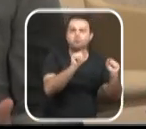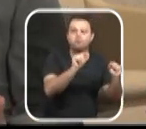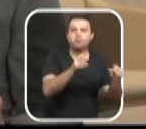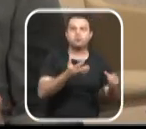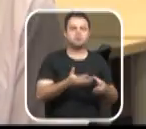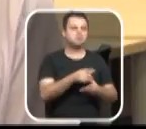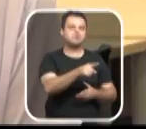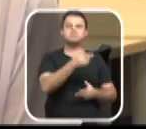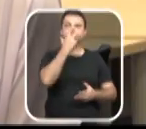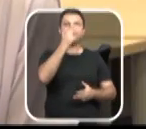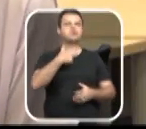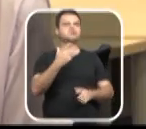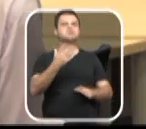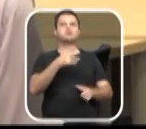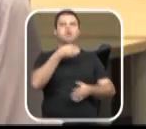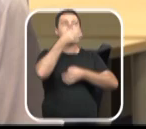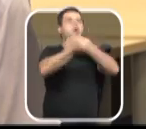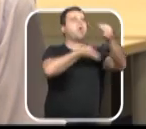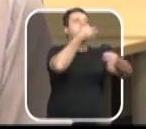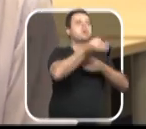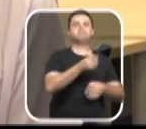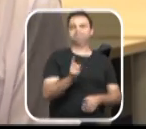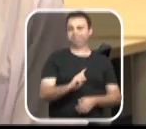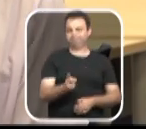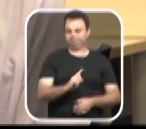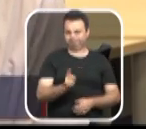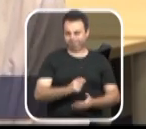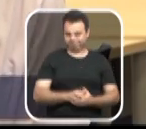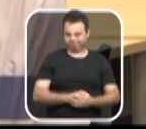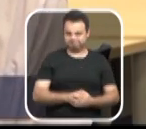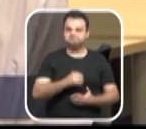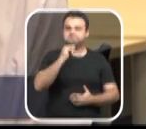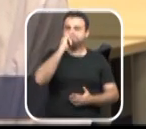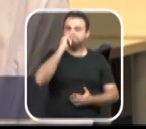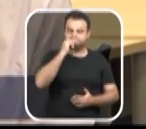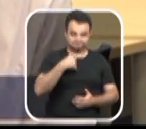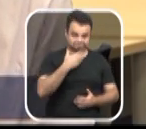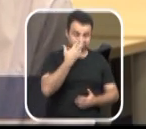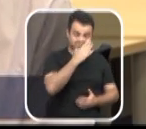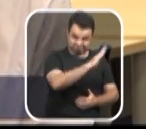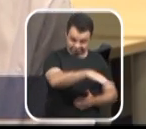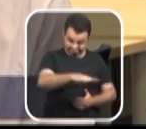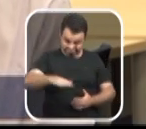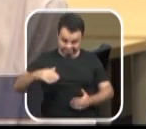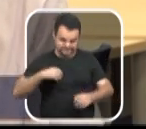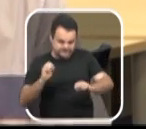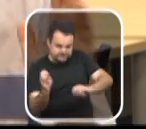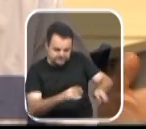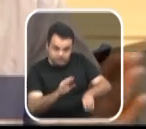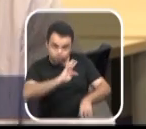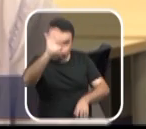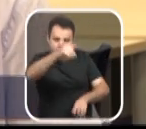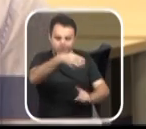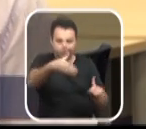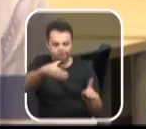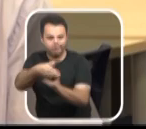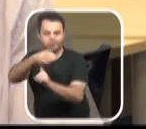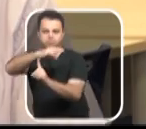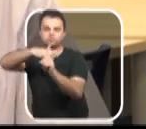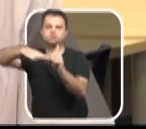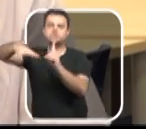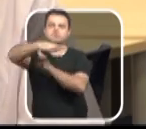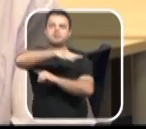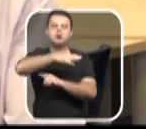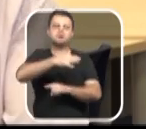não democrático. É muito mais trabalhoso educar uma criança para a sociedade do que simplesmente dar